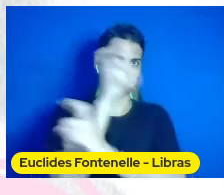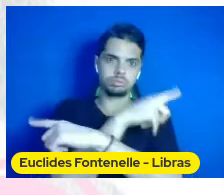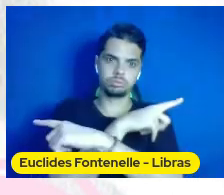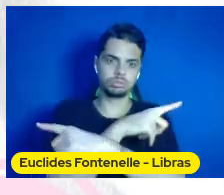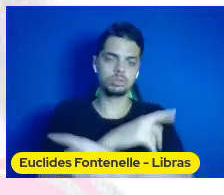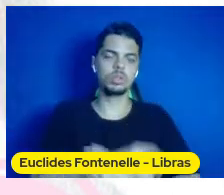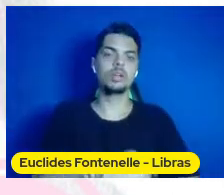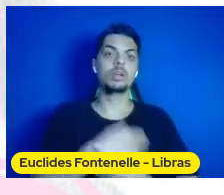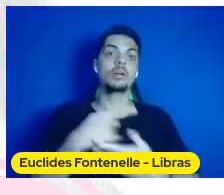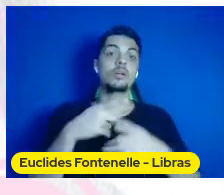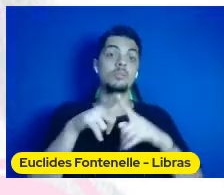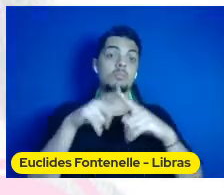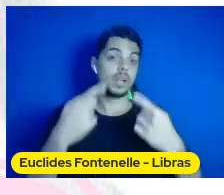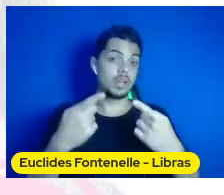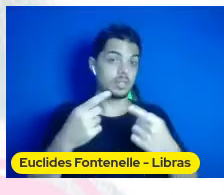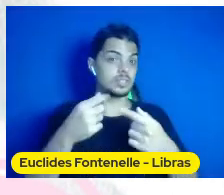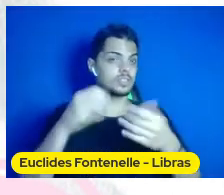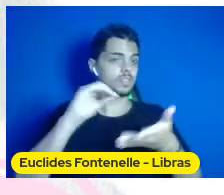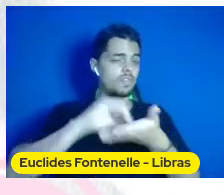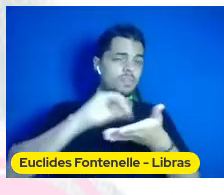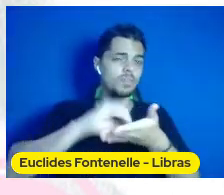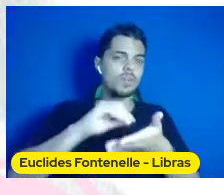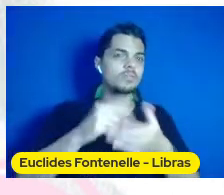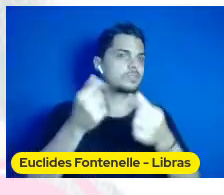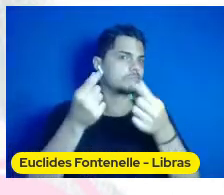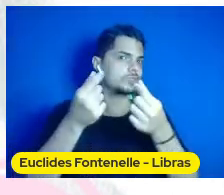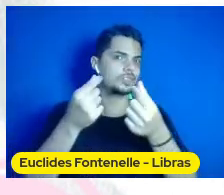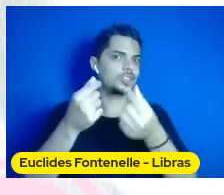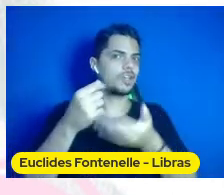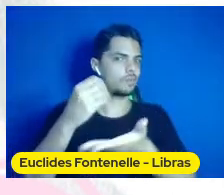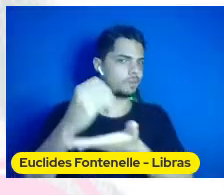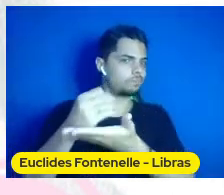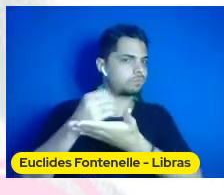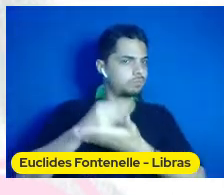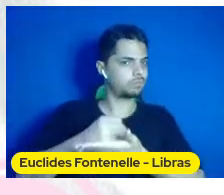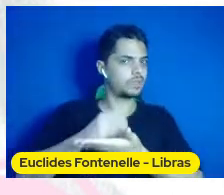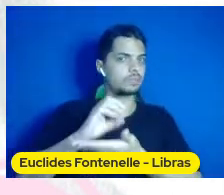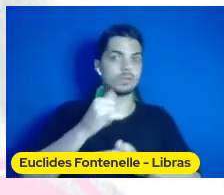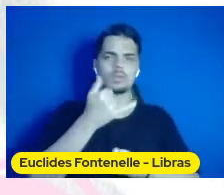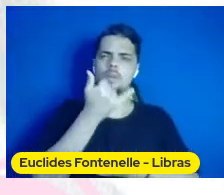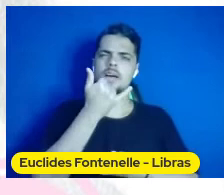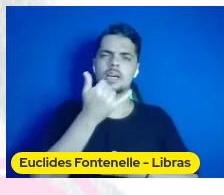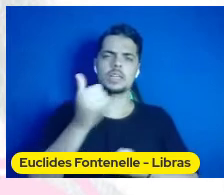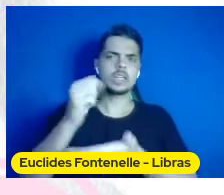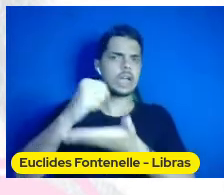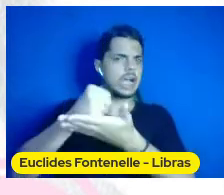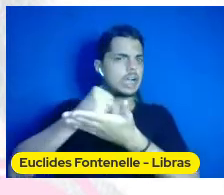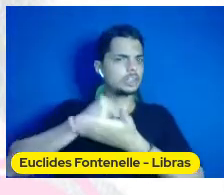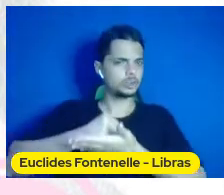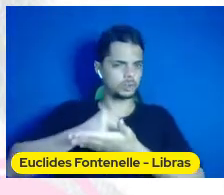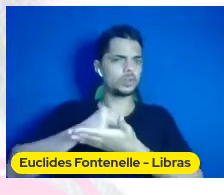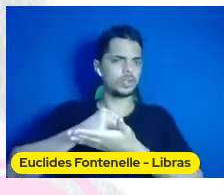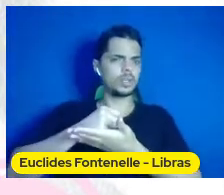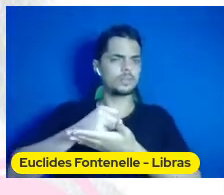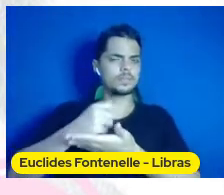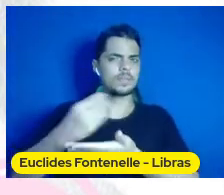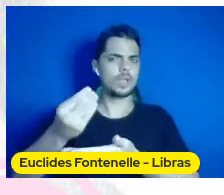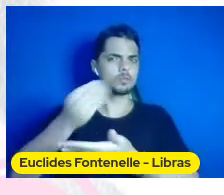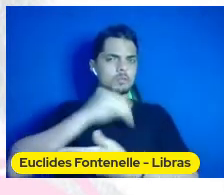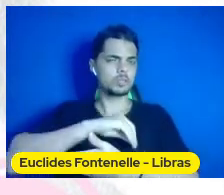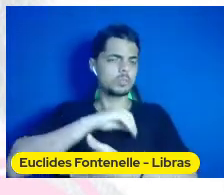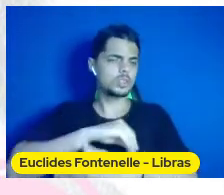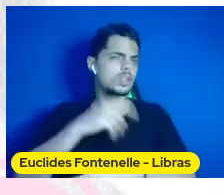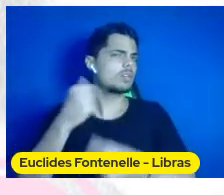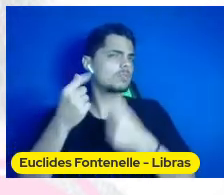de tudo, antes de você... E assim, a ideia, você chega ali, senta um pouquinho, começa a riscar, mas na hora de você parar mesmo para